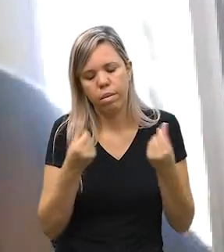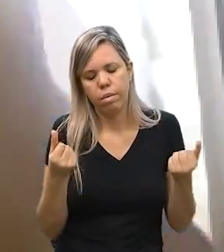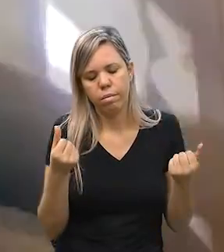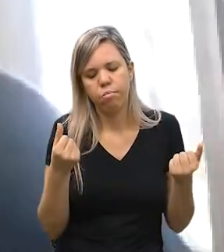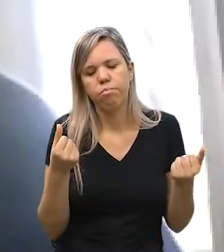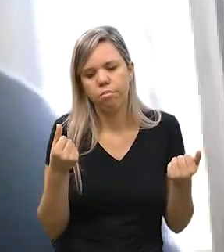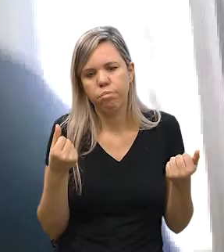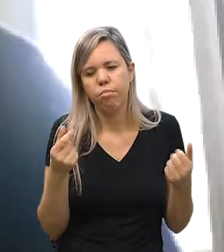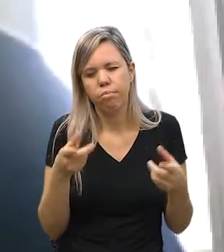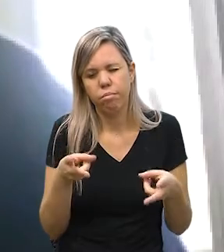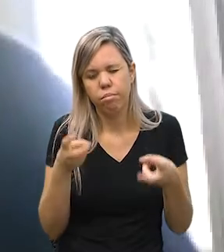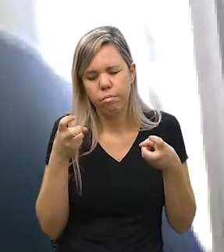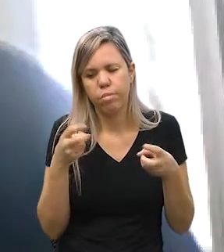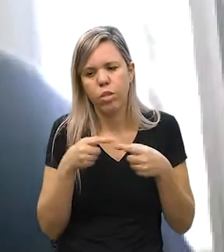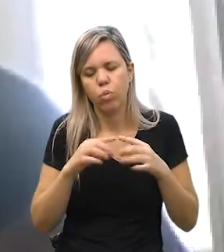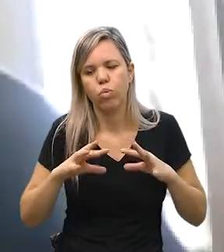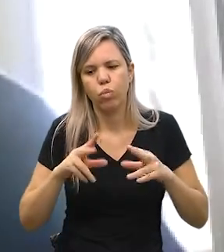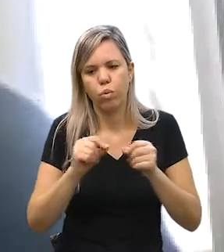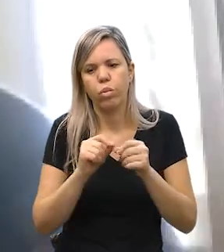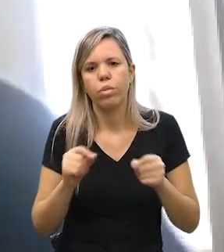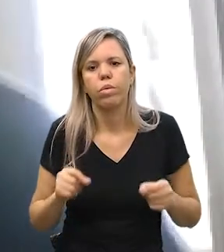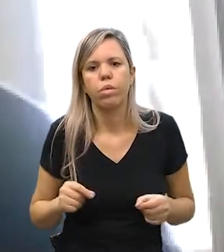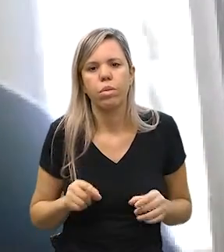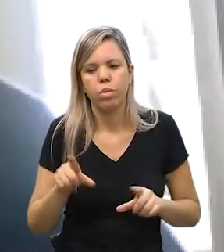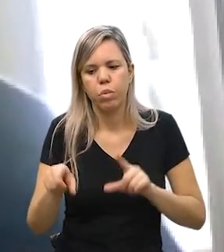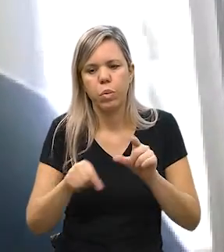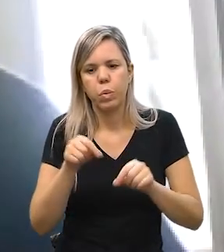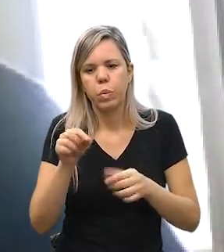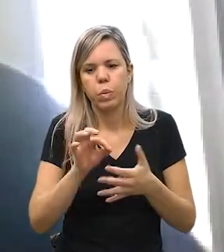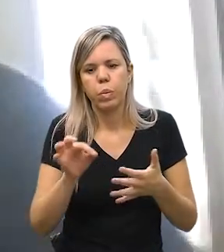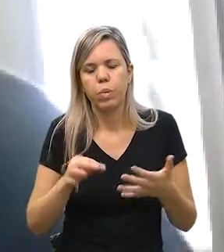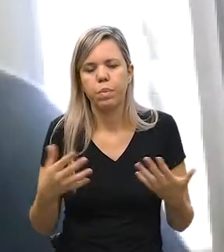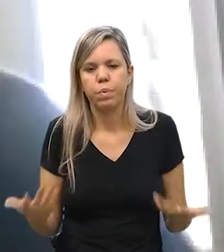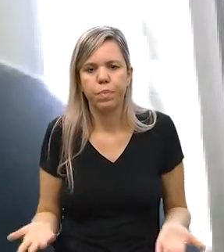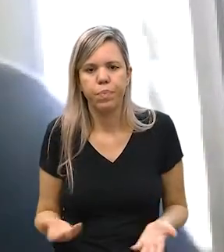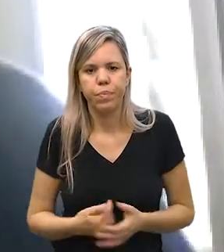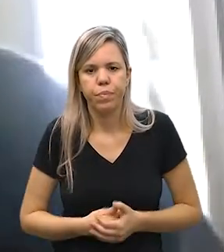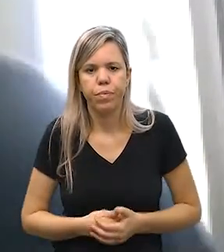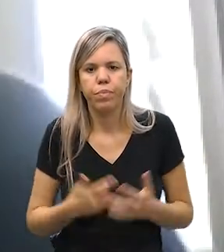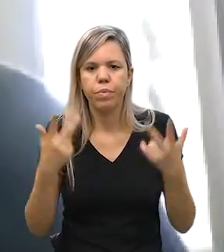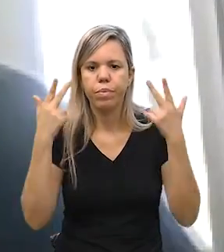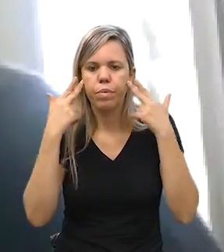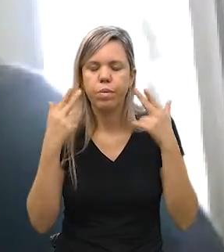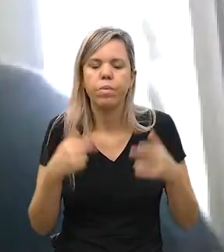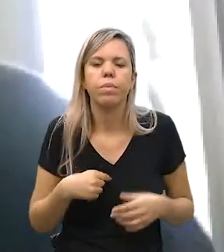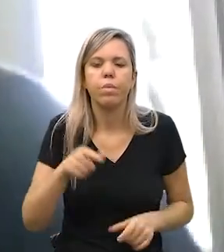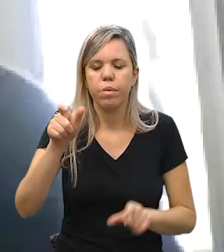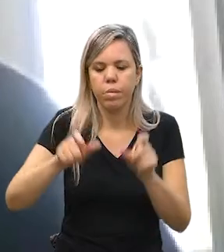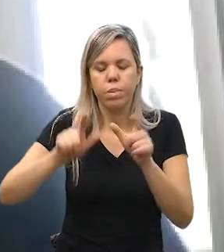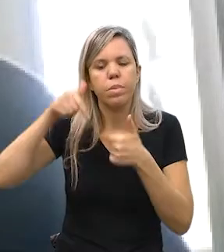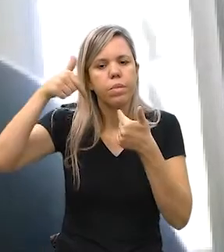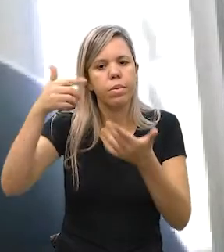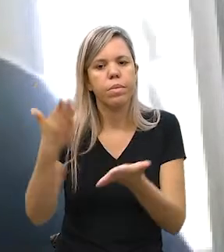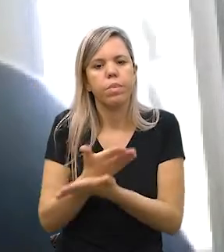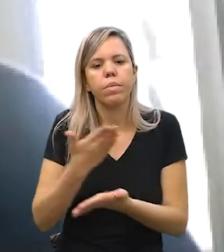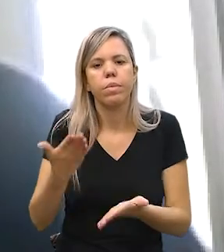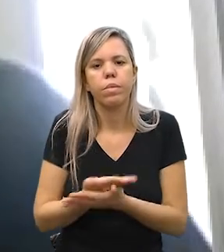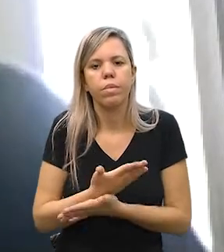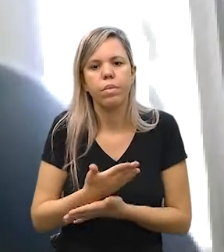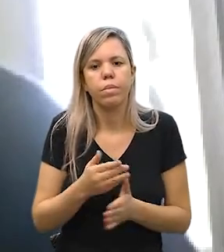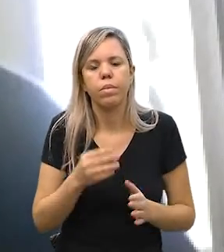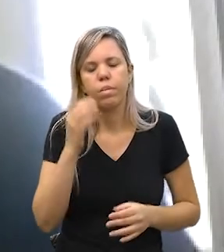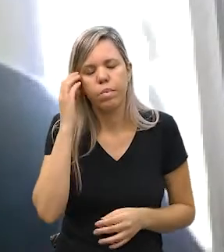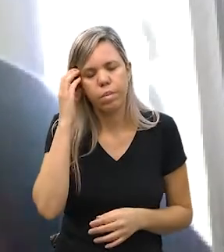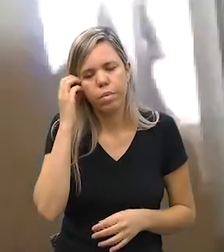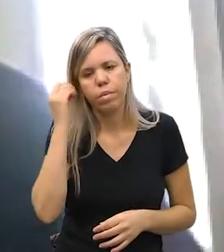tão grande para captar tudo, né? Todos aqueles elementos, né? Normalmente, os personagens do livro eles estão numa